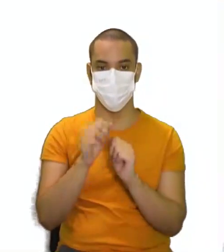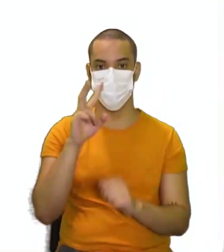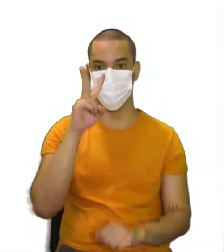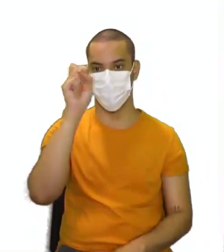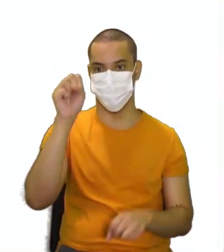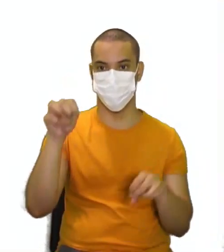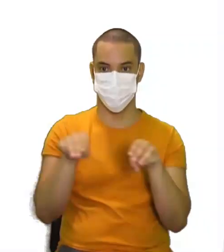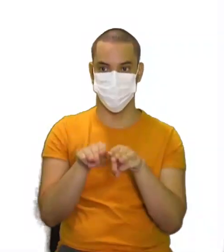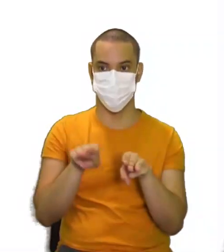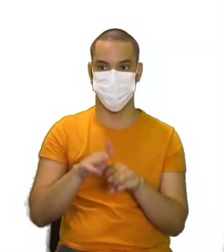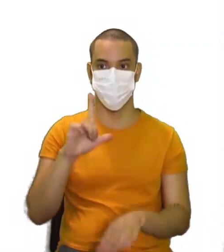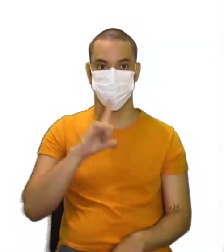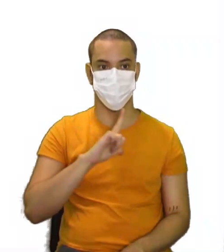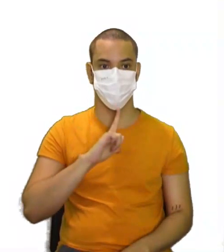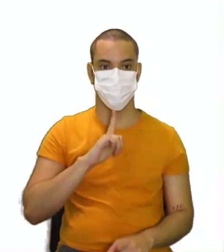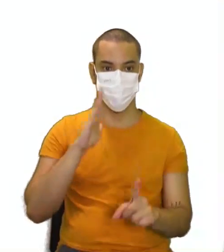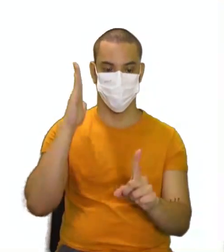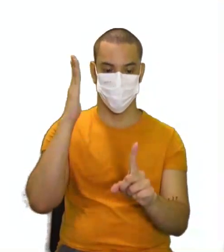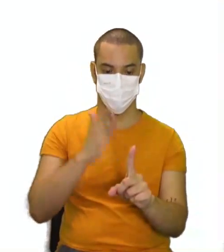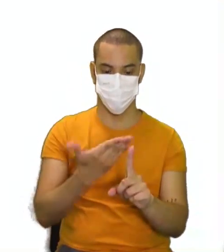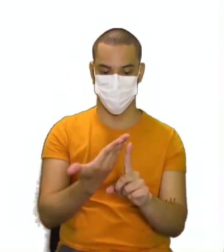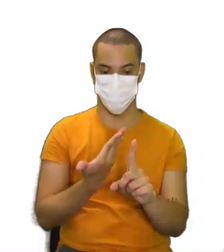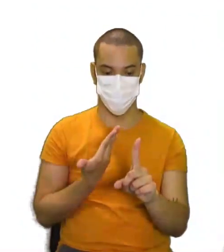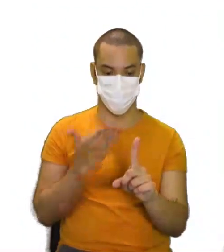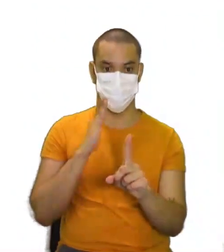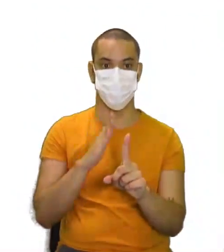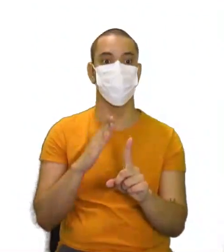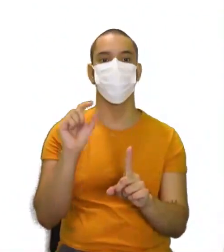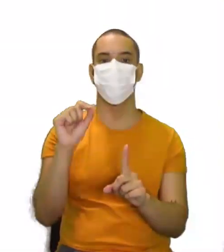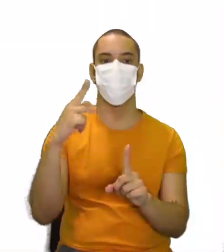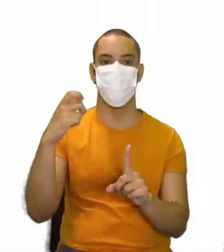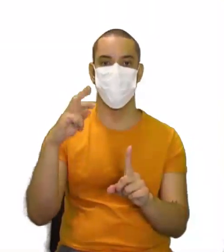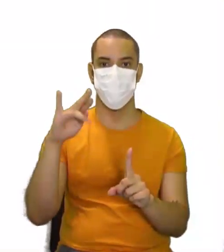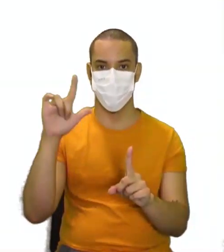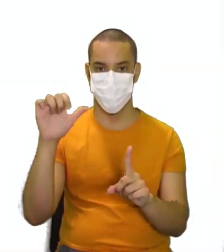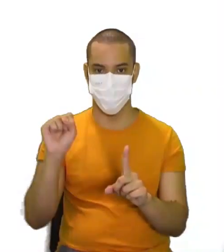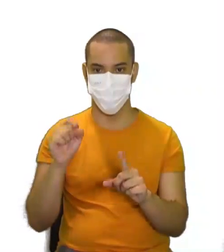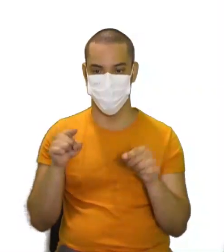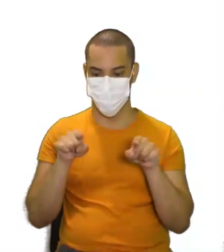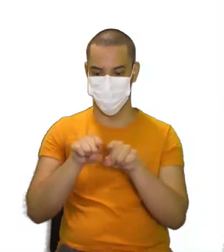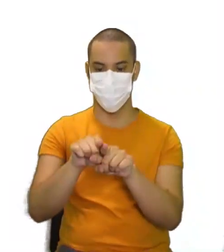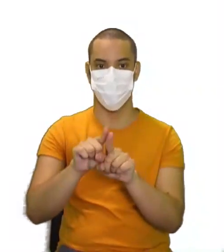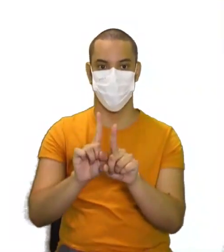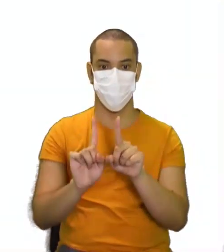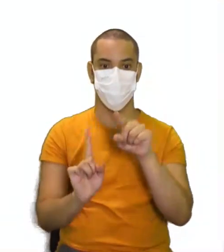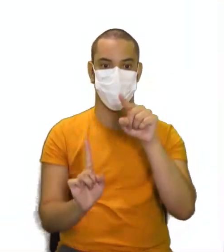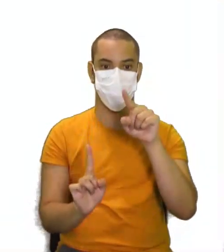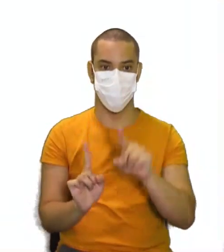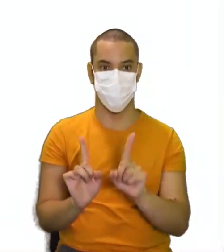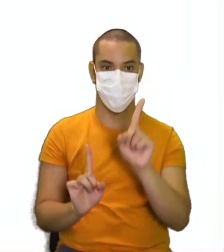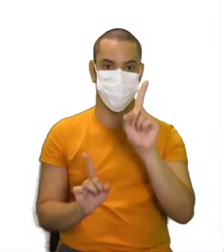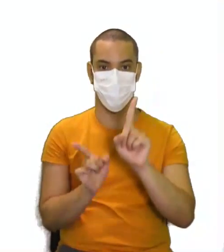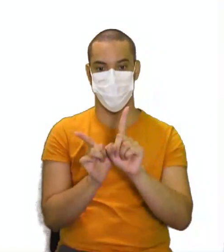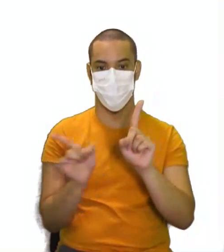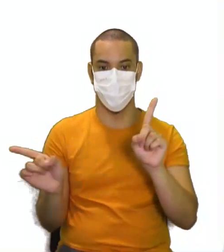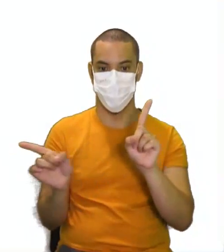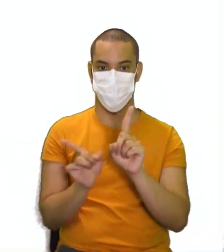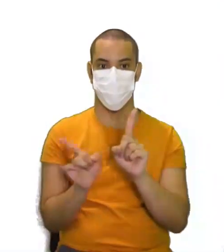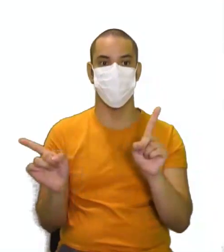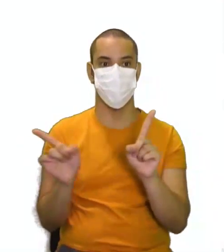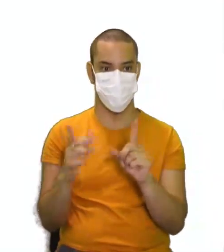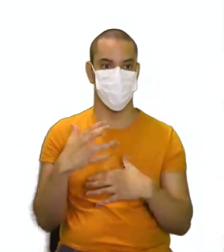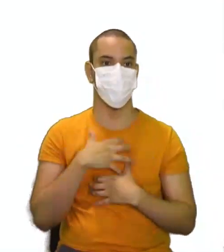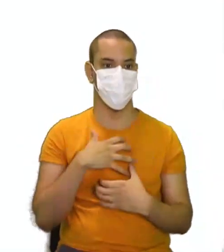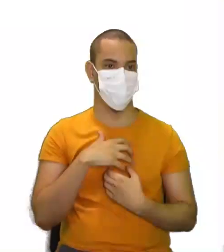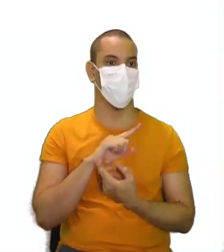partícula tem direções paralelas, realmente, ó. Uma está subindo, a outra está descendo, e sentidos contrários. Então,